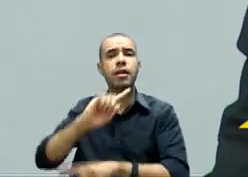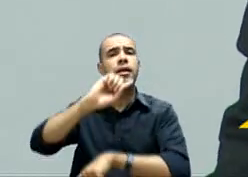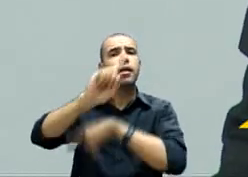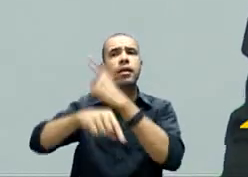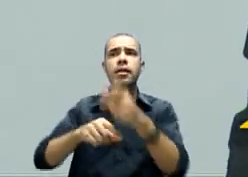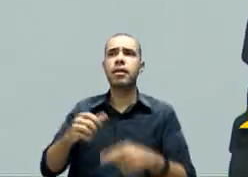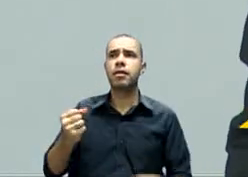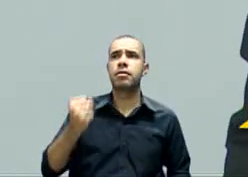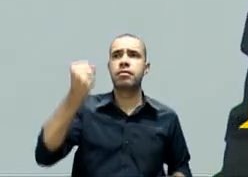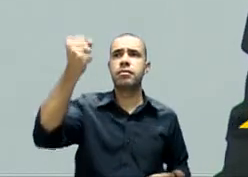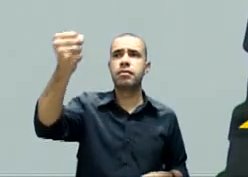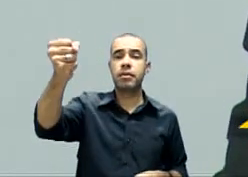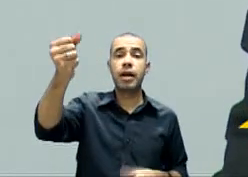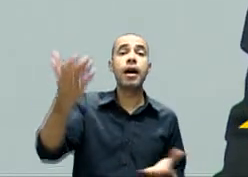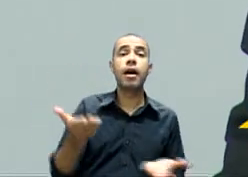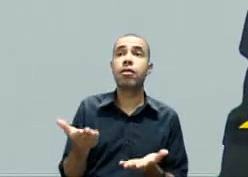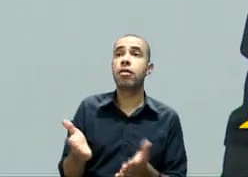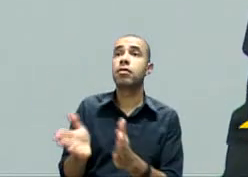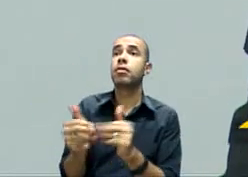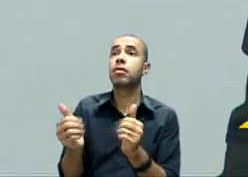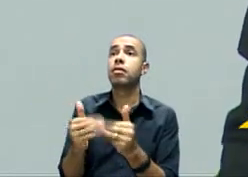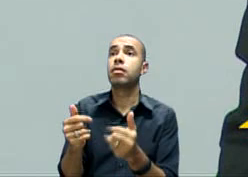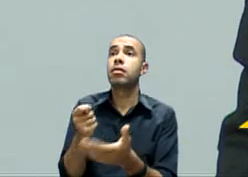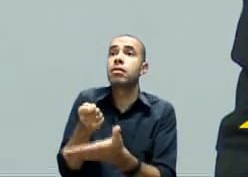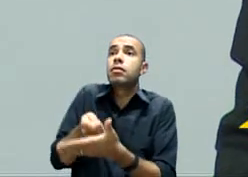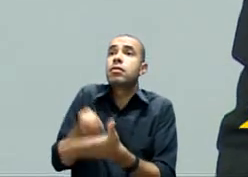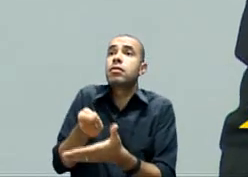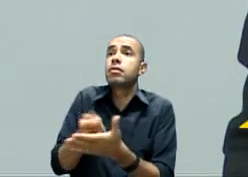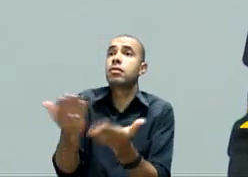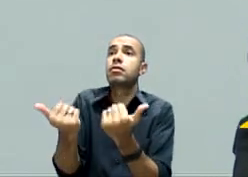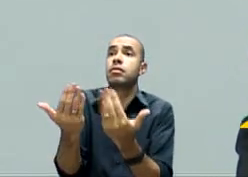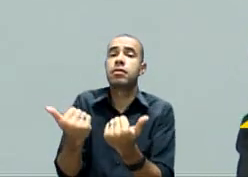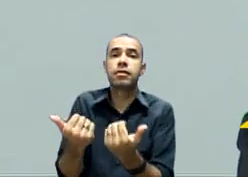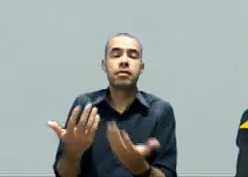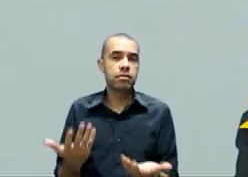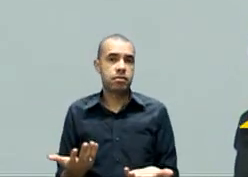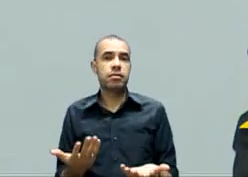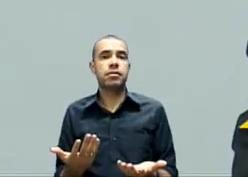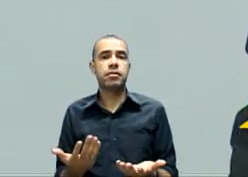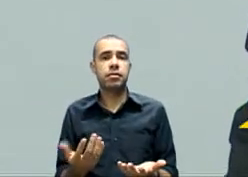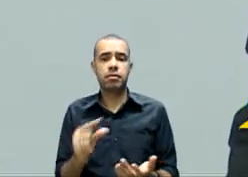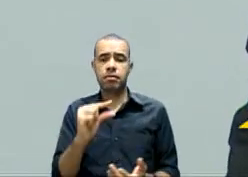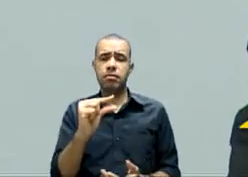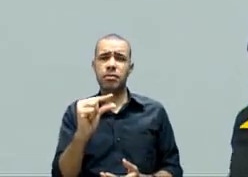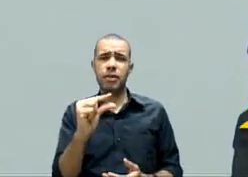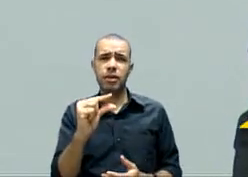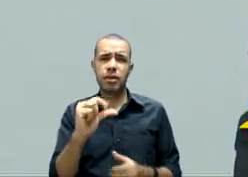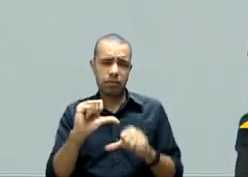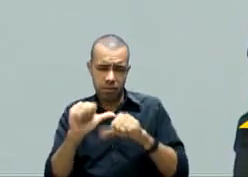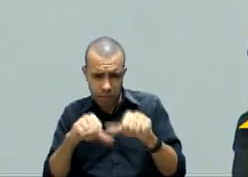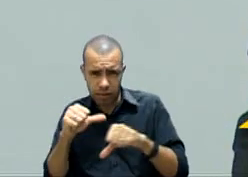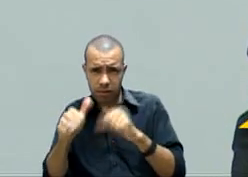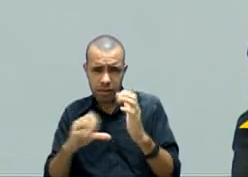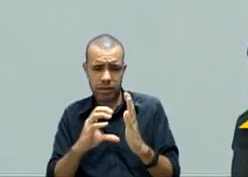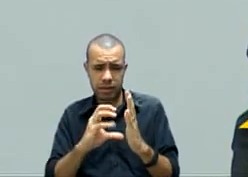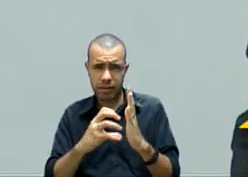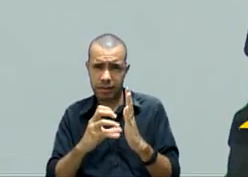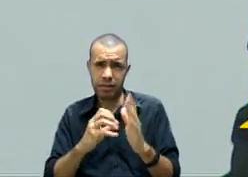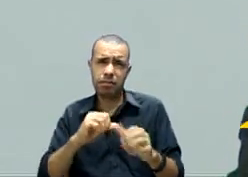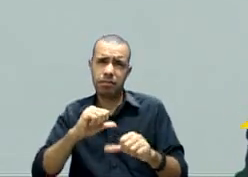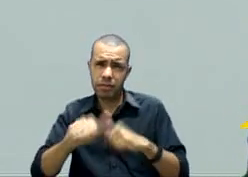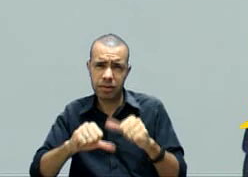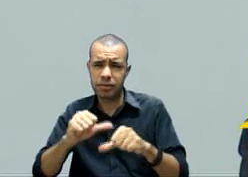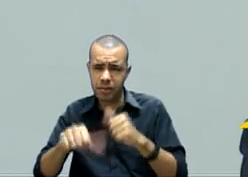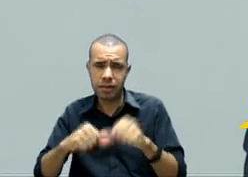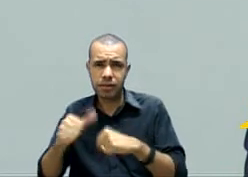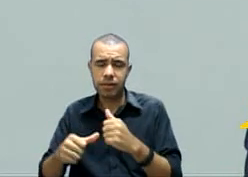em pouco tempo, já mostrou uma infidelidade partidária, né? Você vê, eu fui eleito a primeira vez